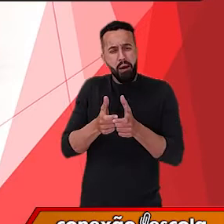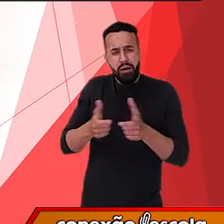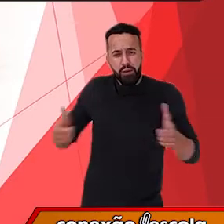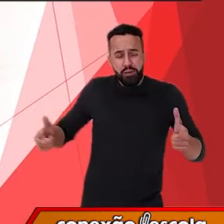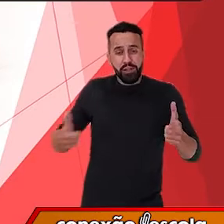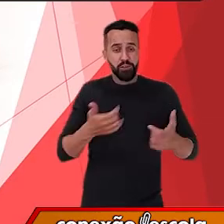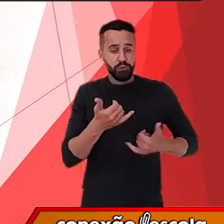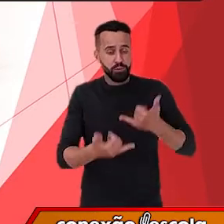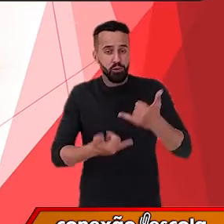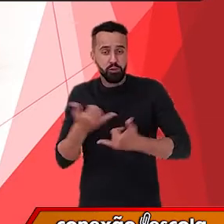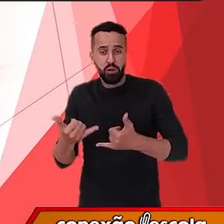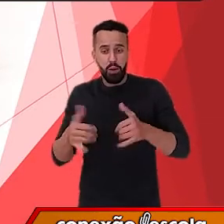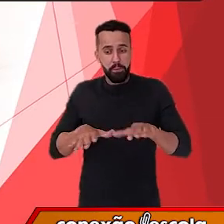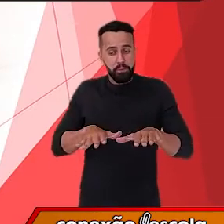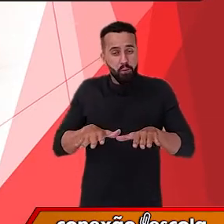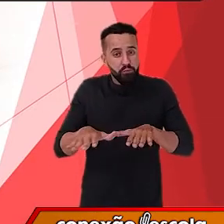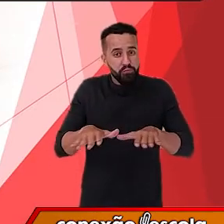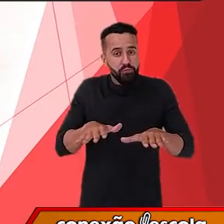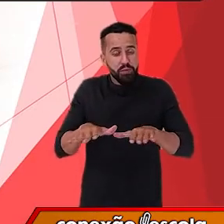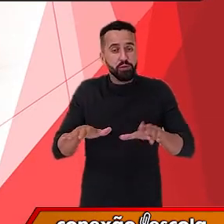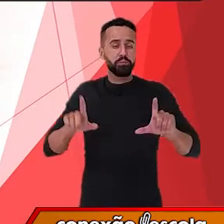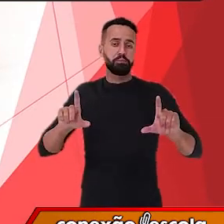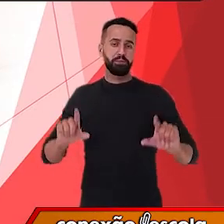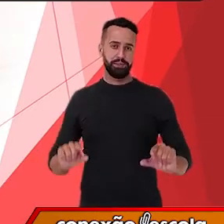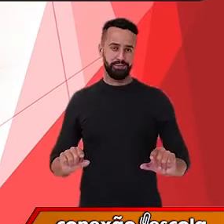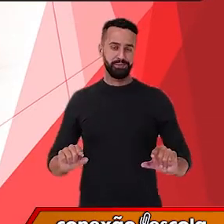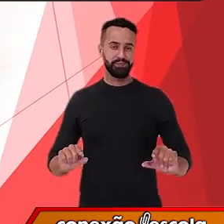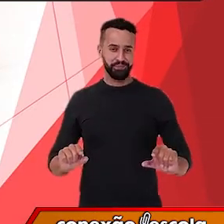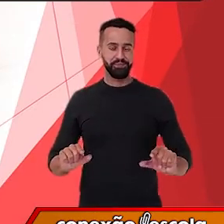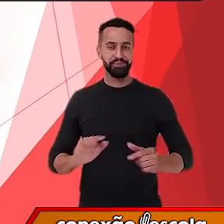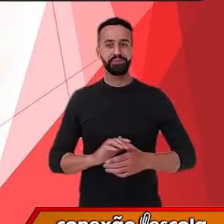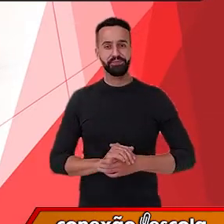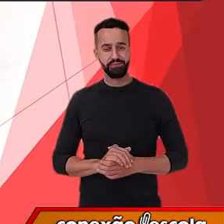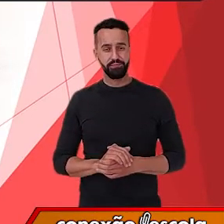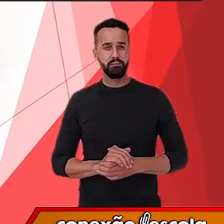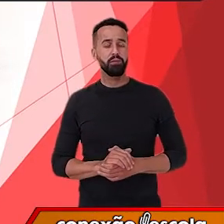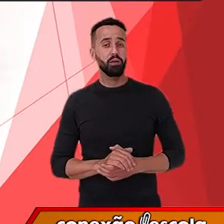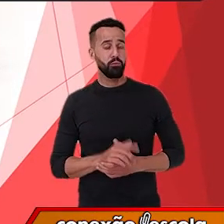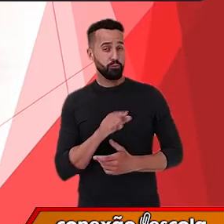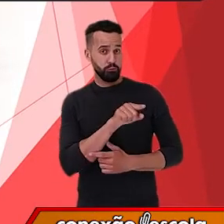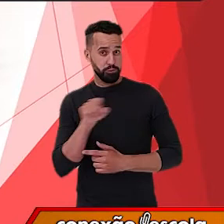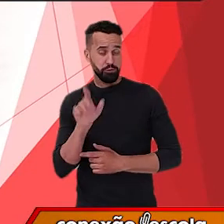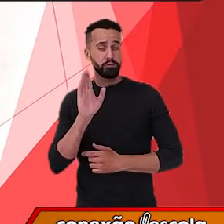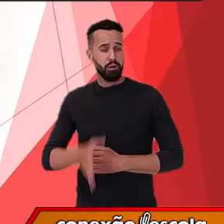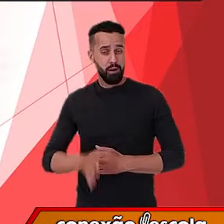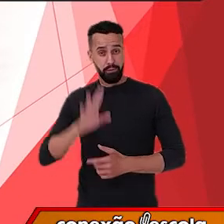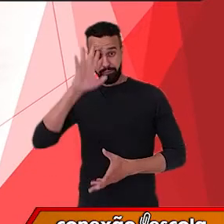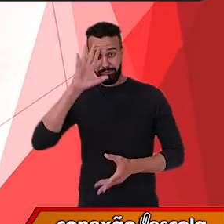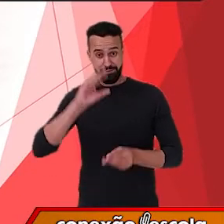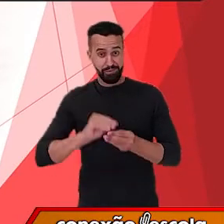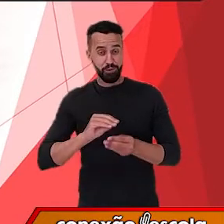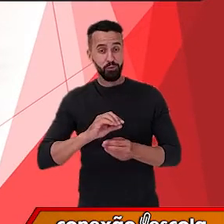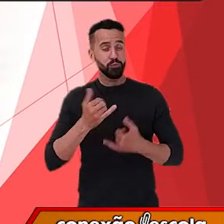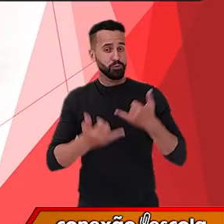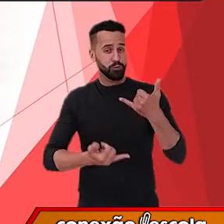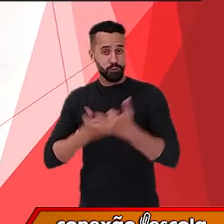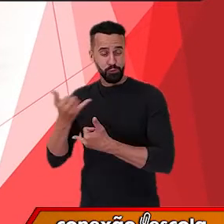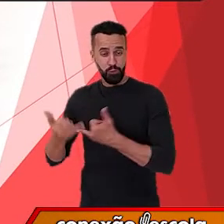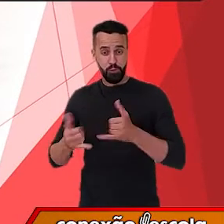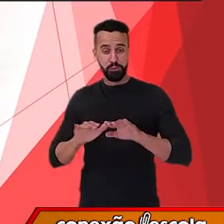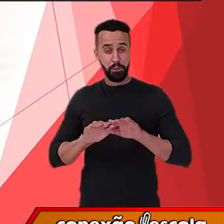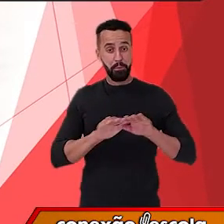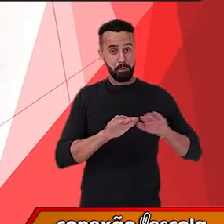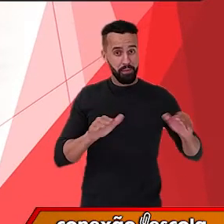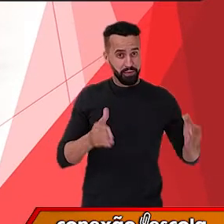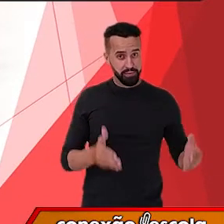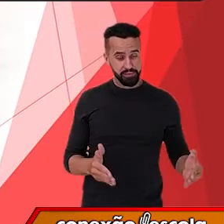geral, até esses movimentos são um pouquinho mais contidos. Agora que a gente já entendeu o que são os jogos de mesa e os jogos